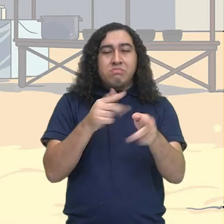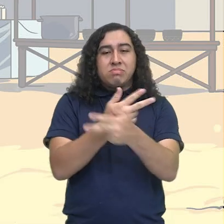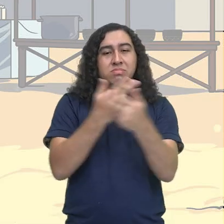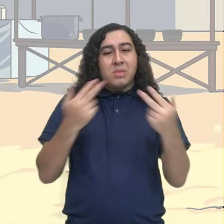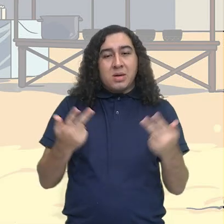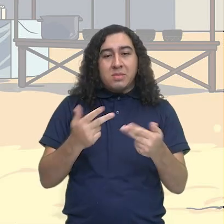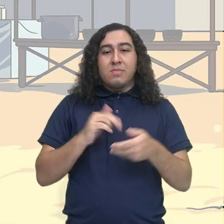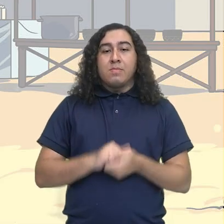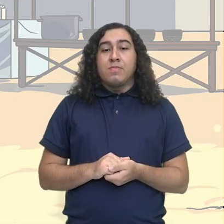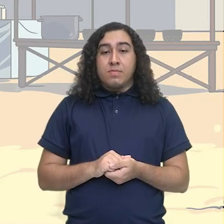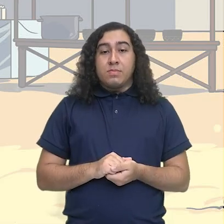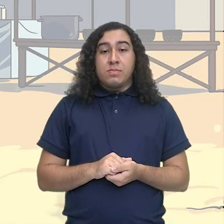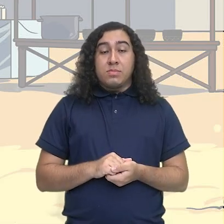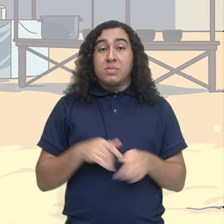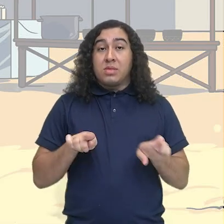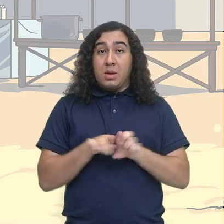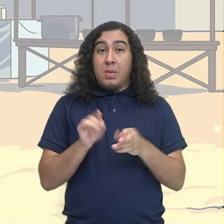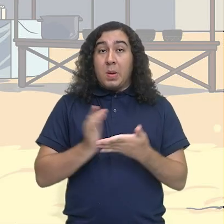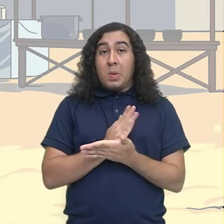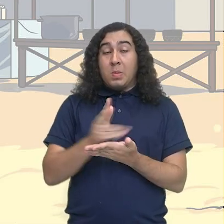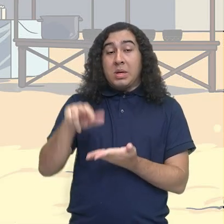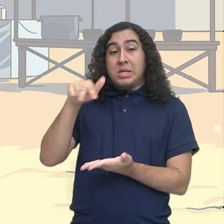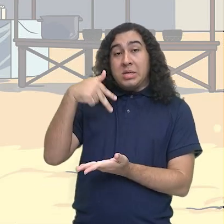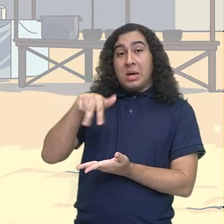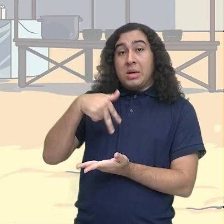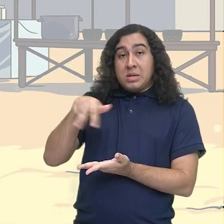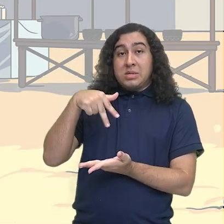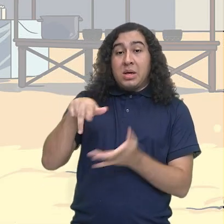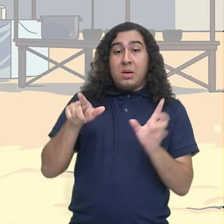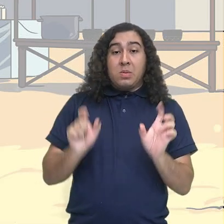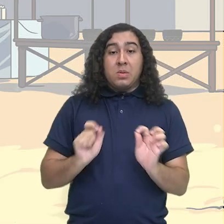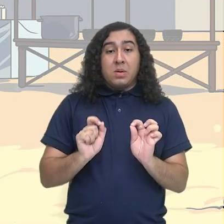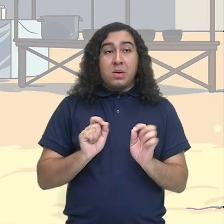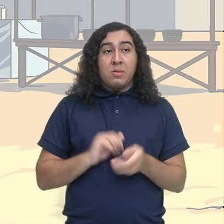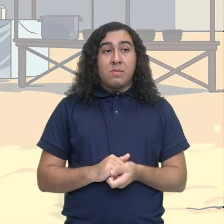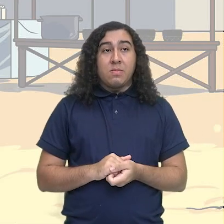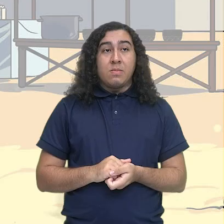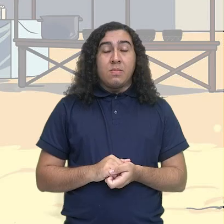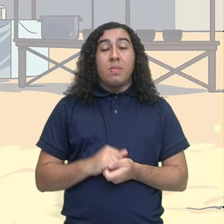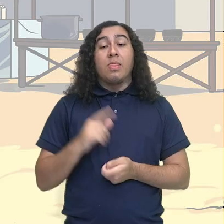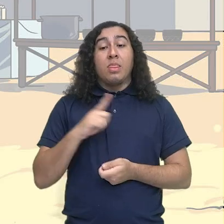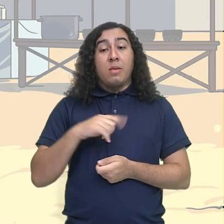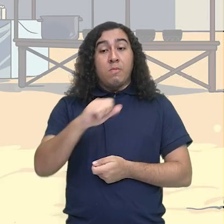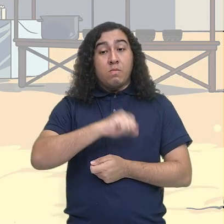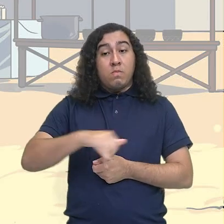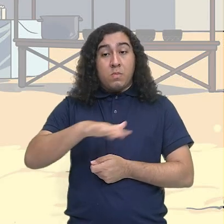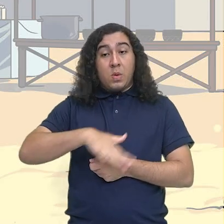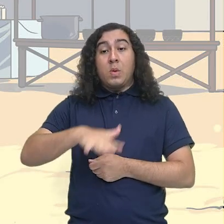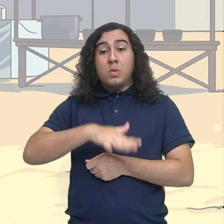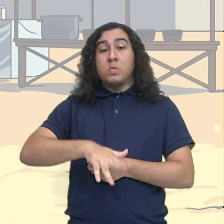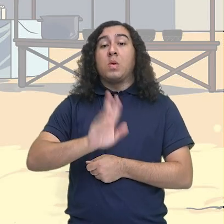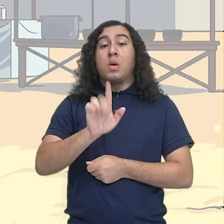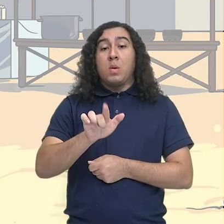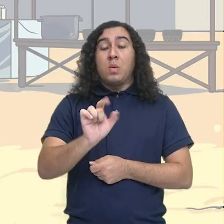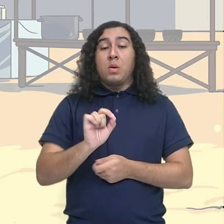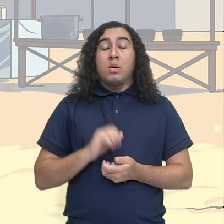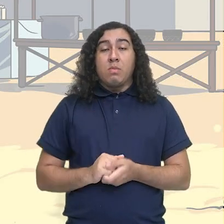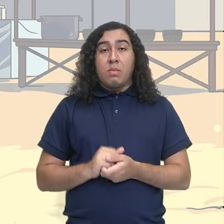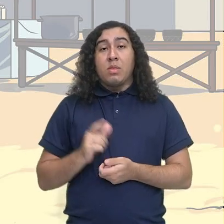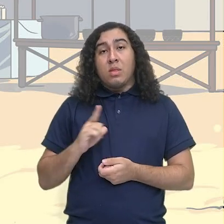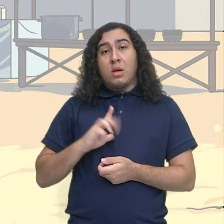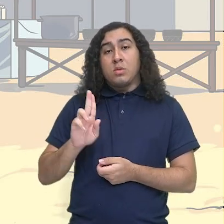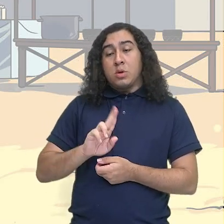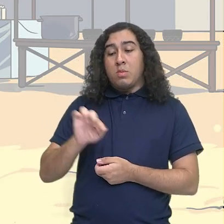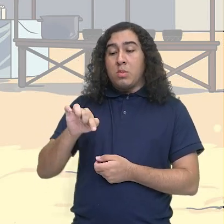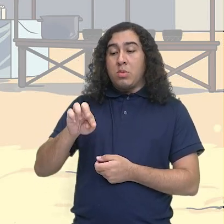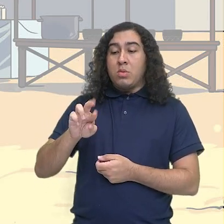refrigerantes e, às vezes, danças que se apresentam aqui nesses espaços, que são conhecidos como quermesses